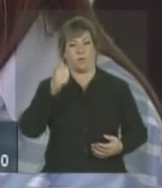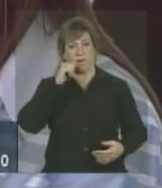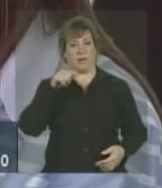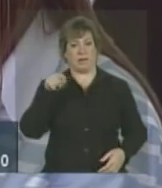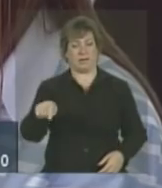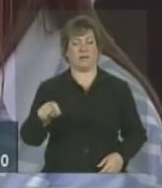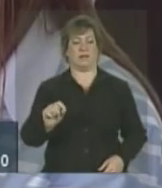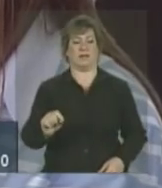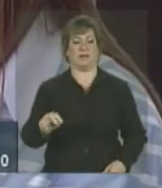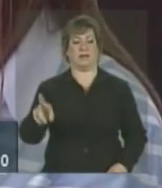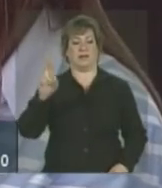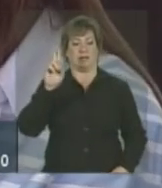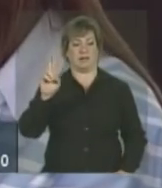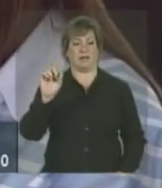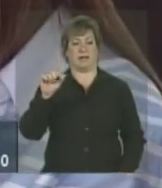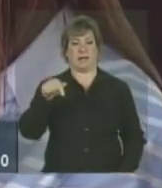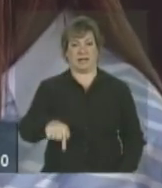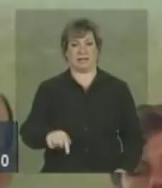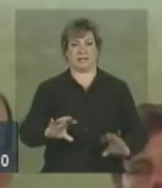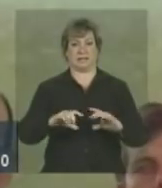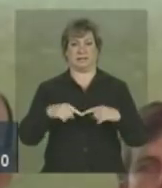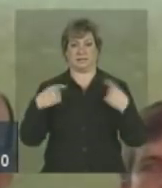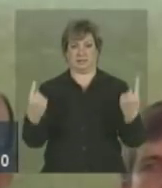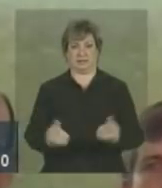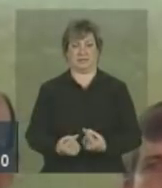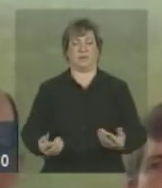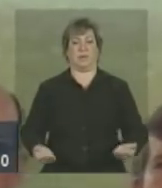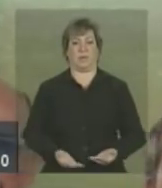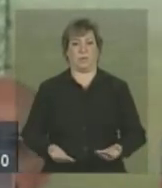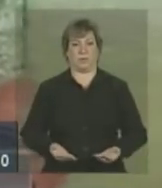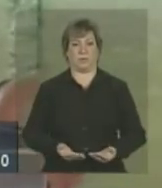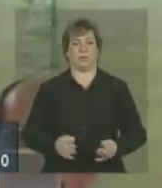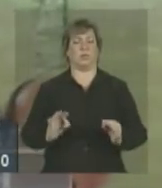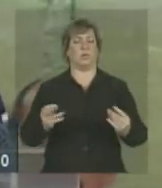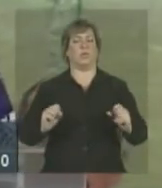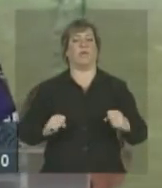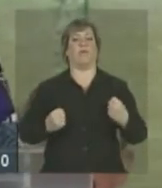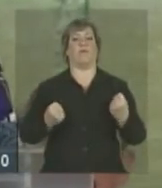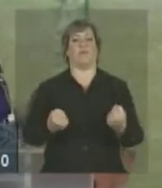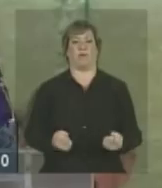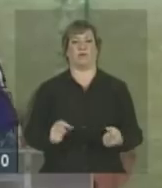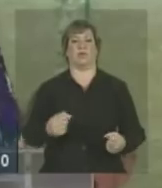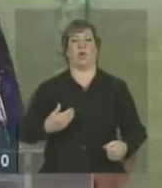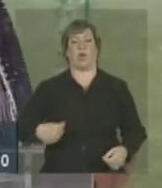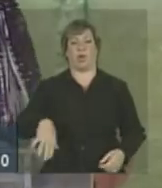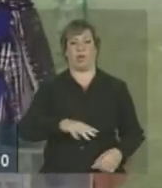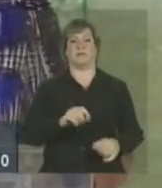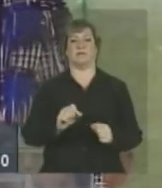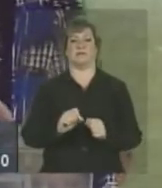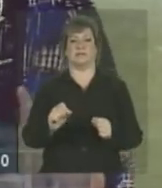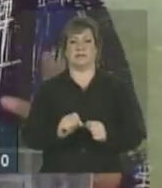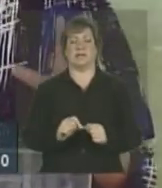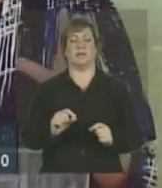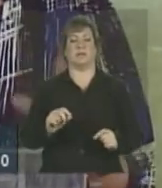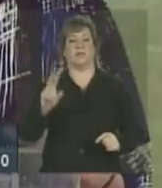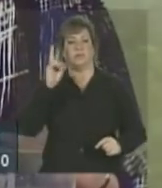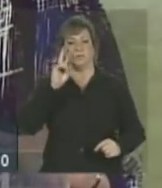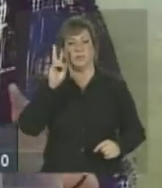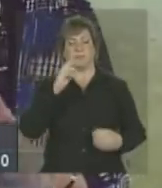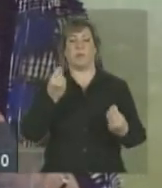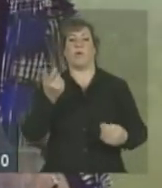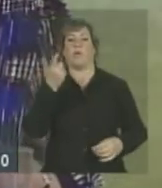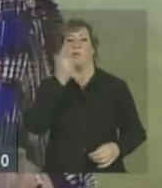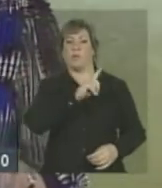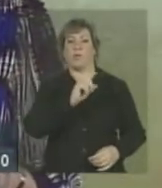representa nessa cerimônia todo o esforço que nós fizemos no sentido de